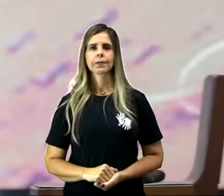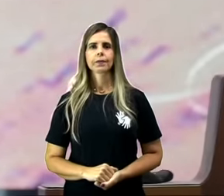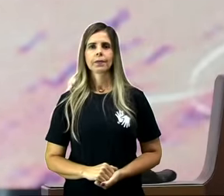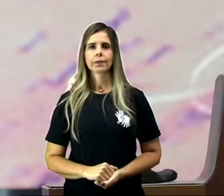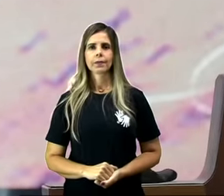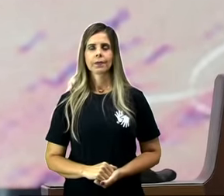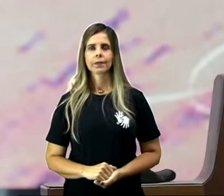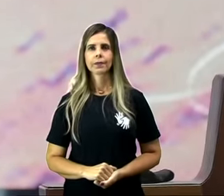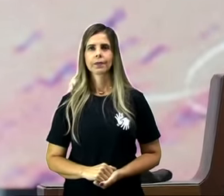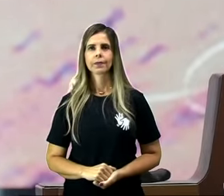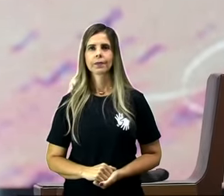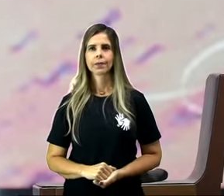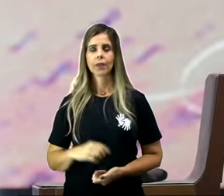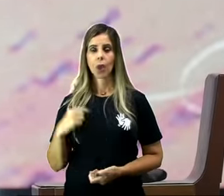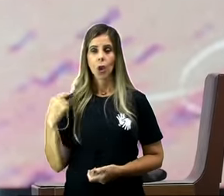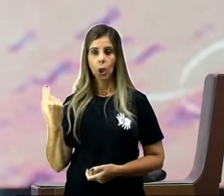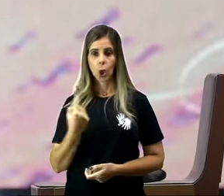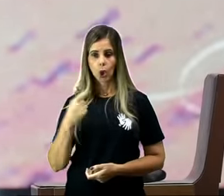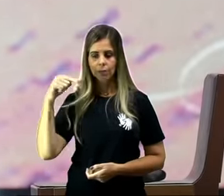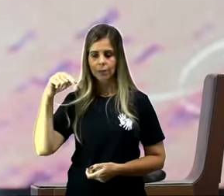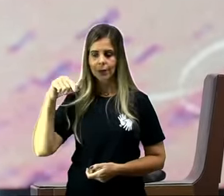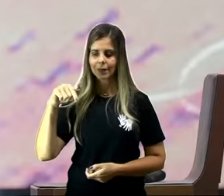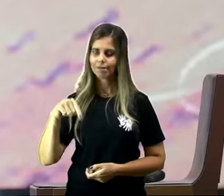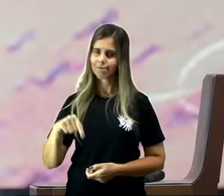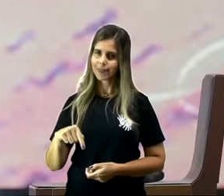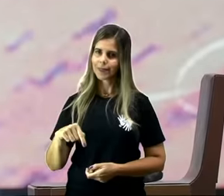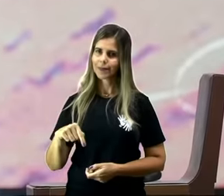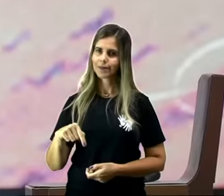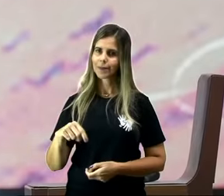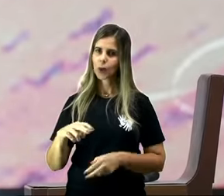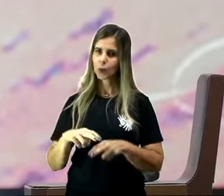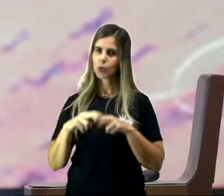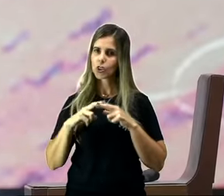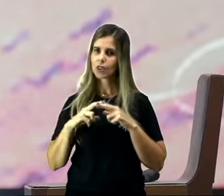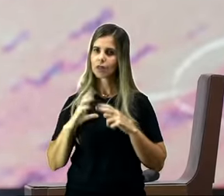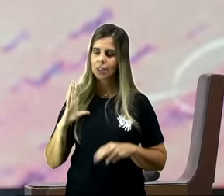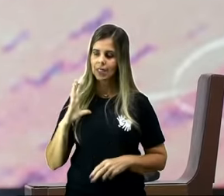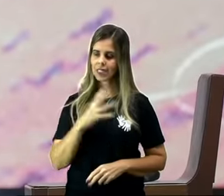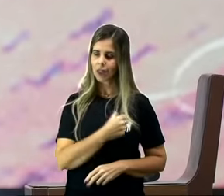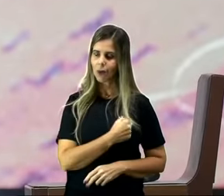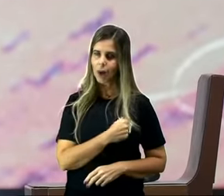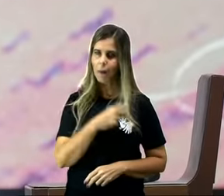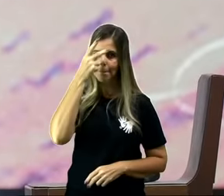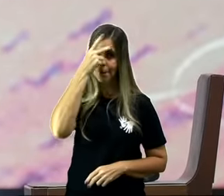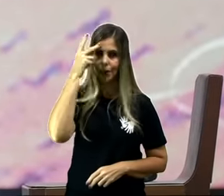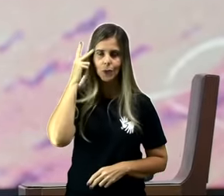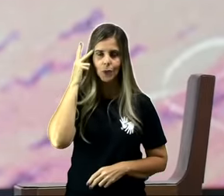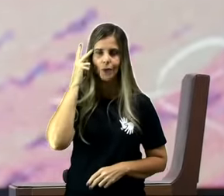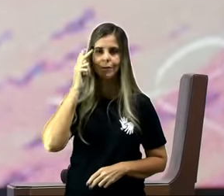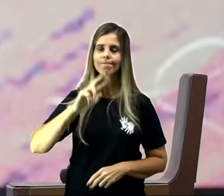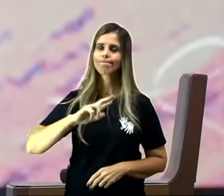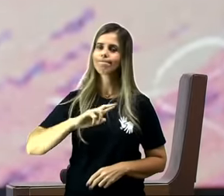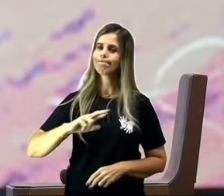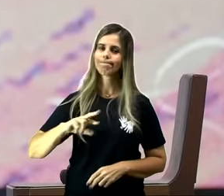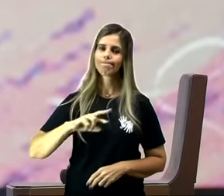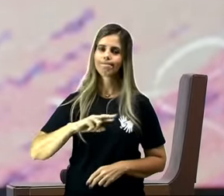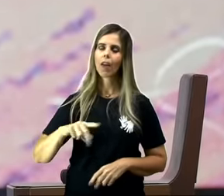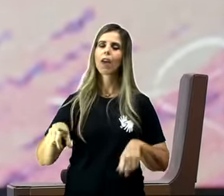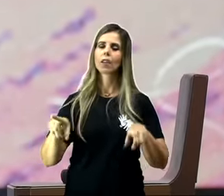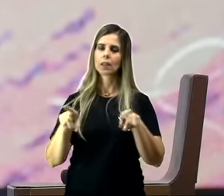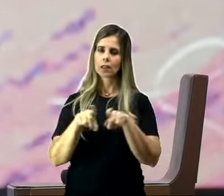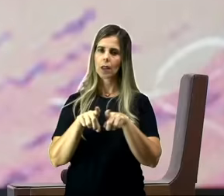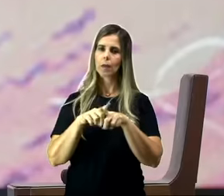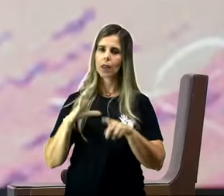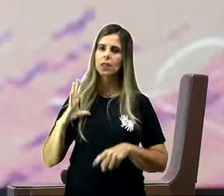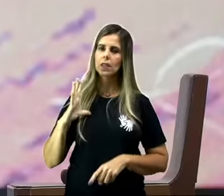Nós não estamos aqui apenas para salvar pessoas. Nós estamos aqui para retomar e redimir cidades. É por isso que